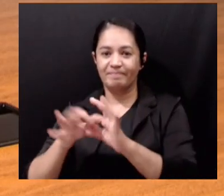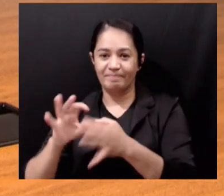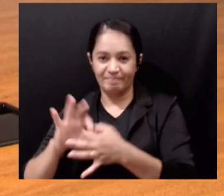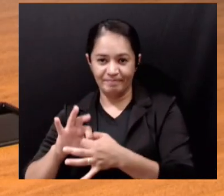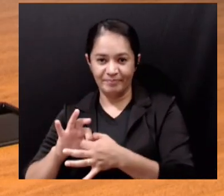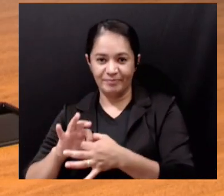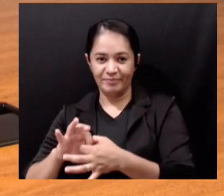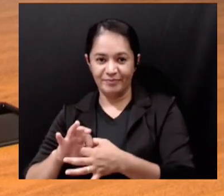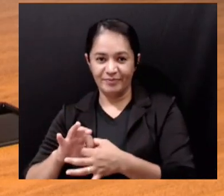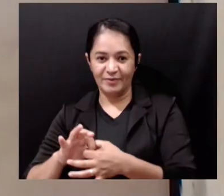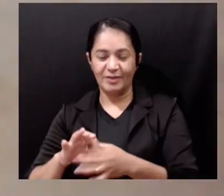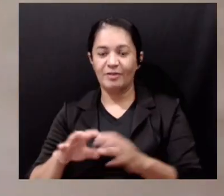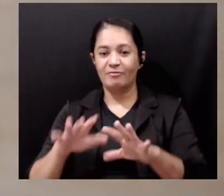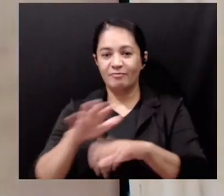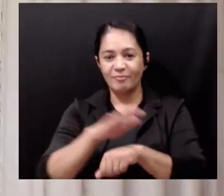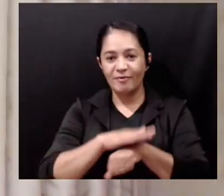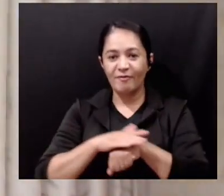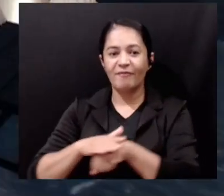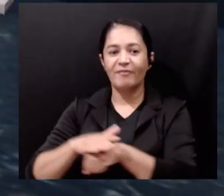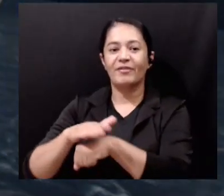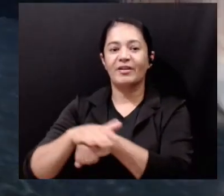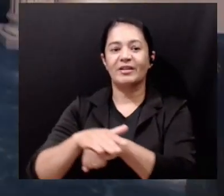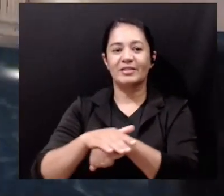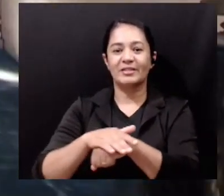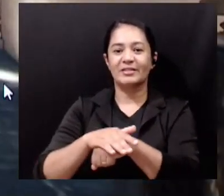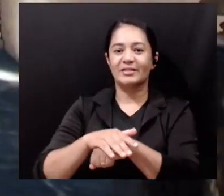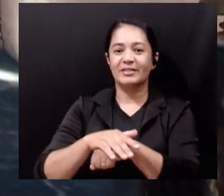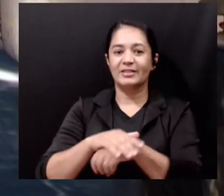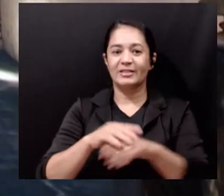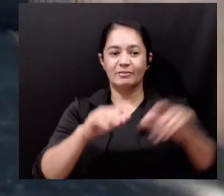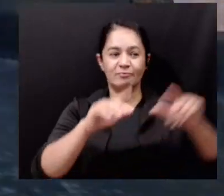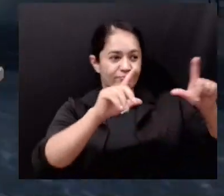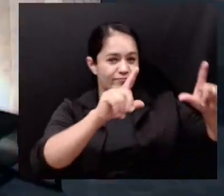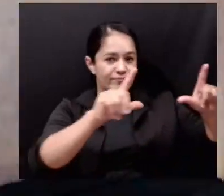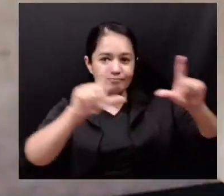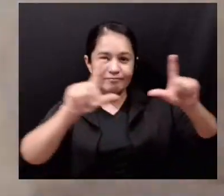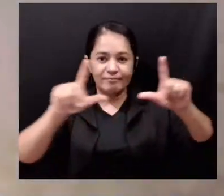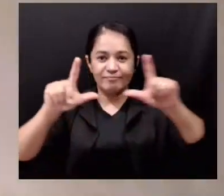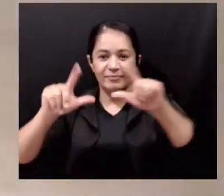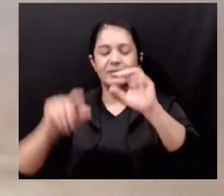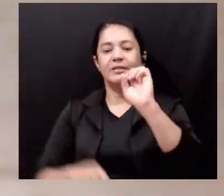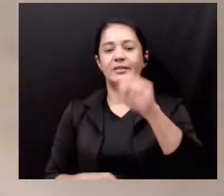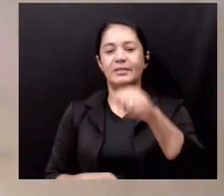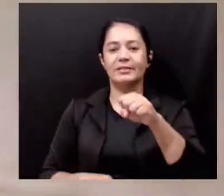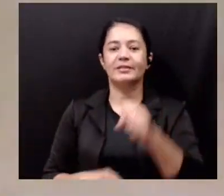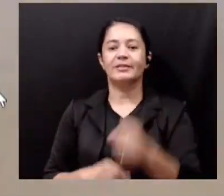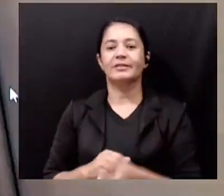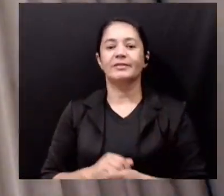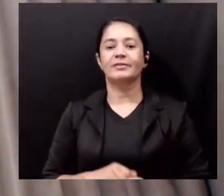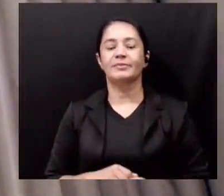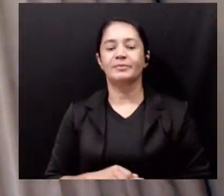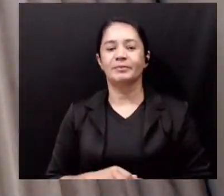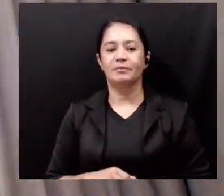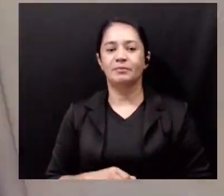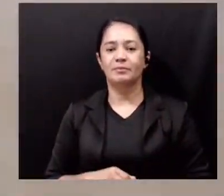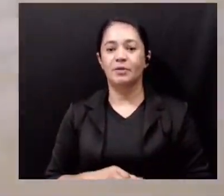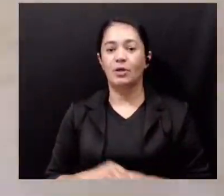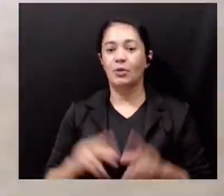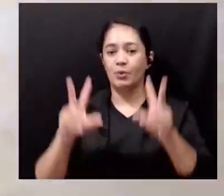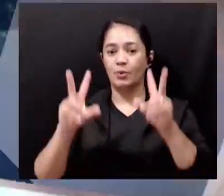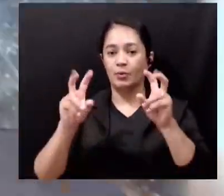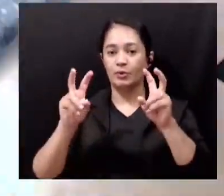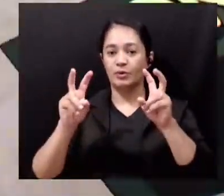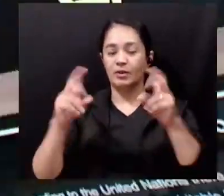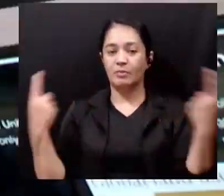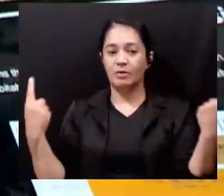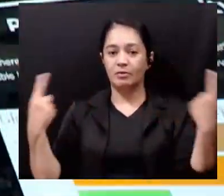aí sistemas e fenômenos globais, é isso? Isso. O tema do desafio era justamente